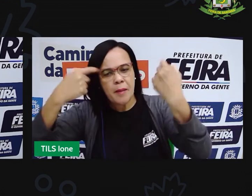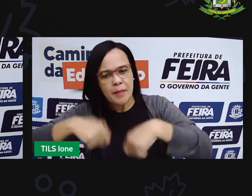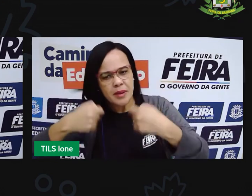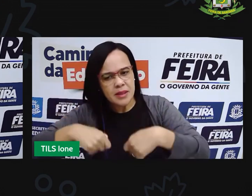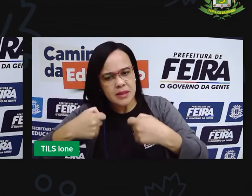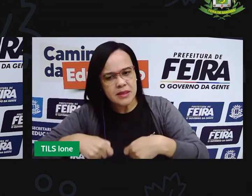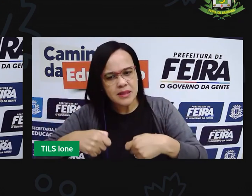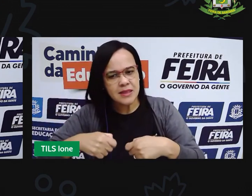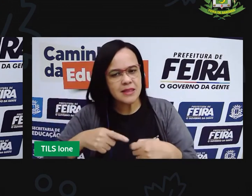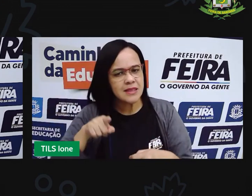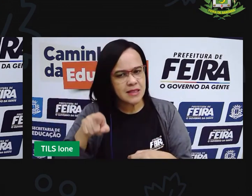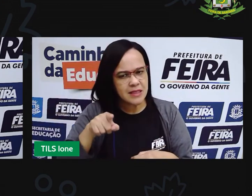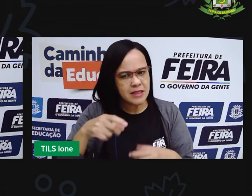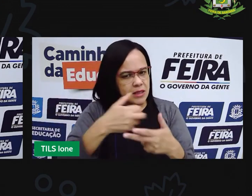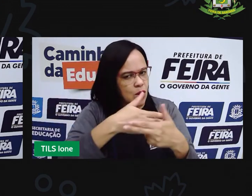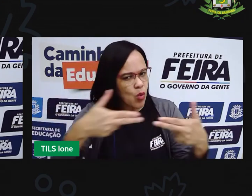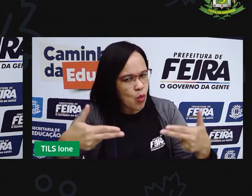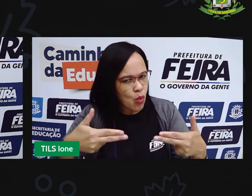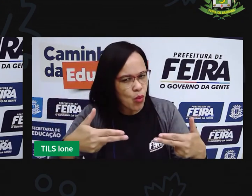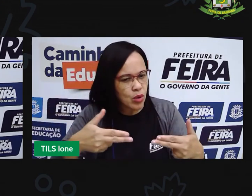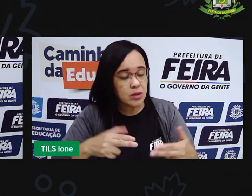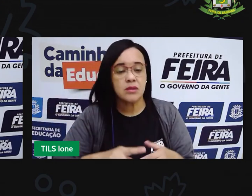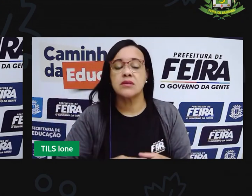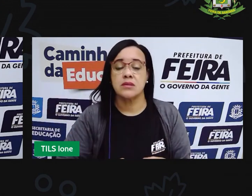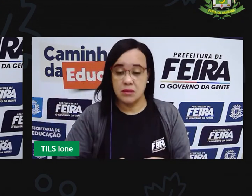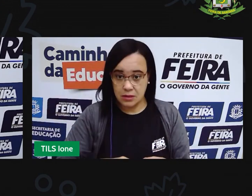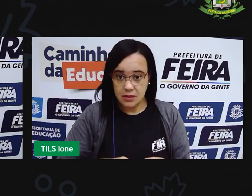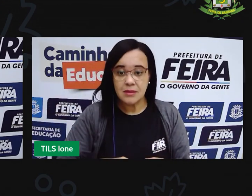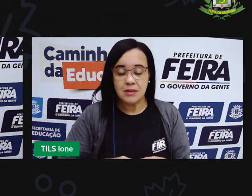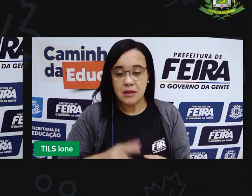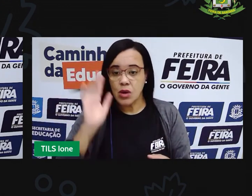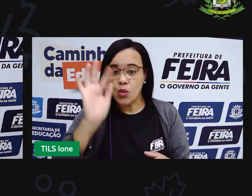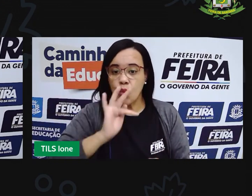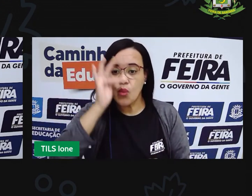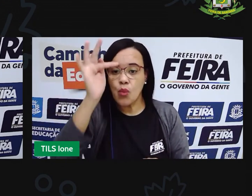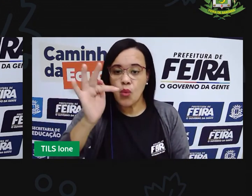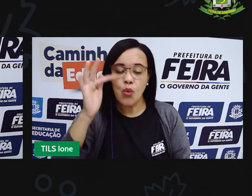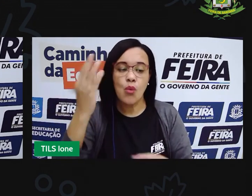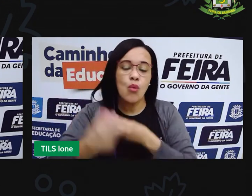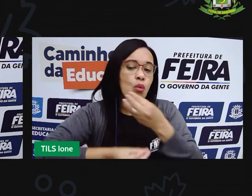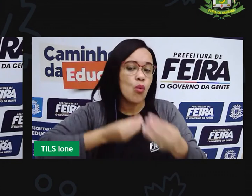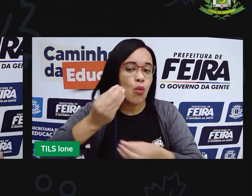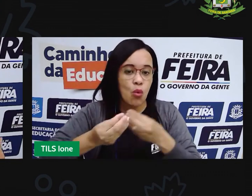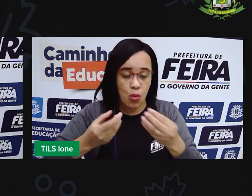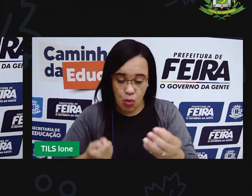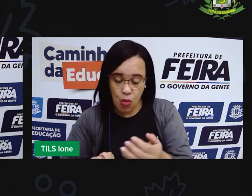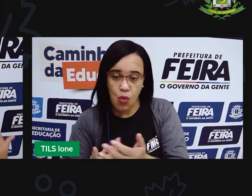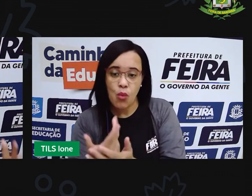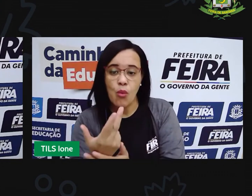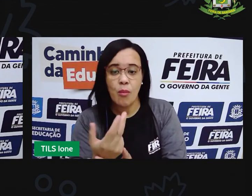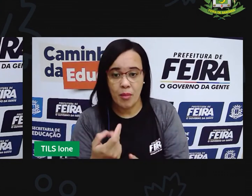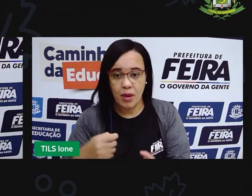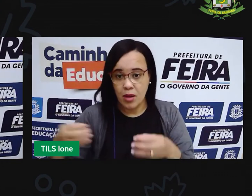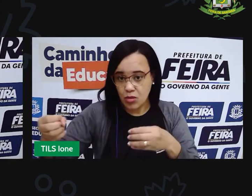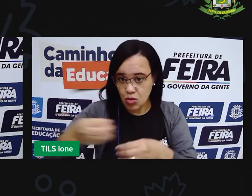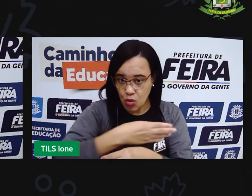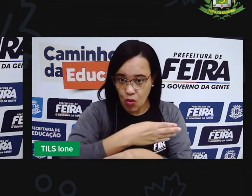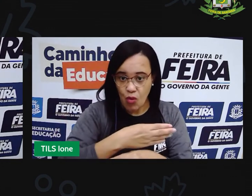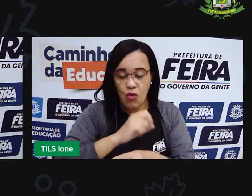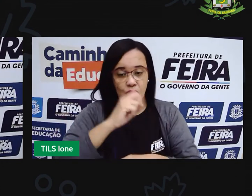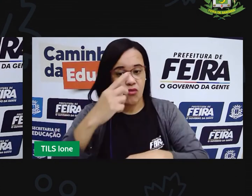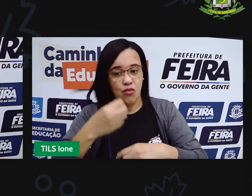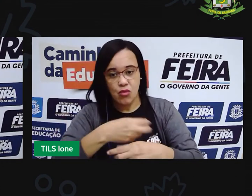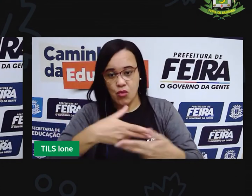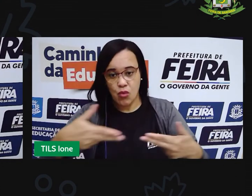precisa daquele produto. Qual é a consequência de comprar um novo produto para o